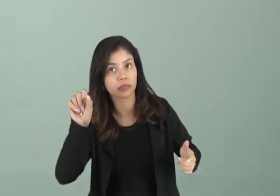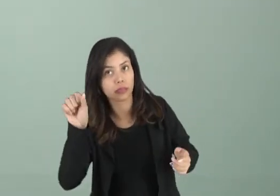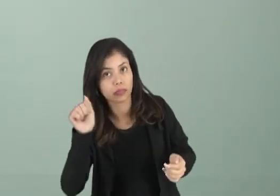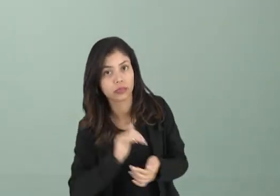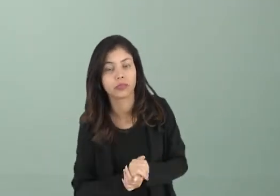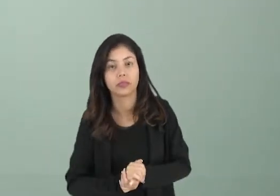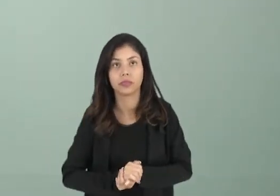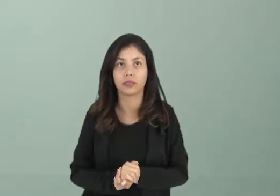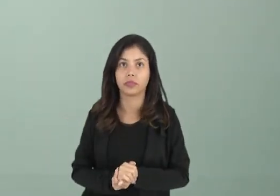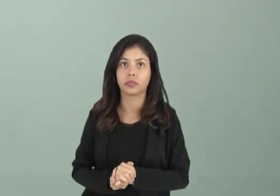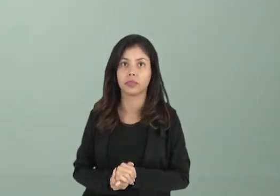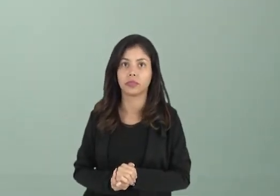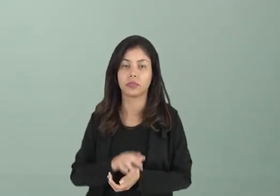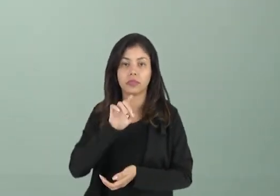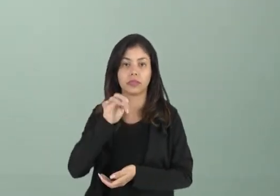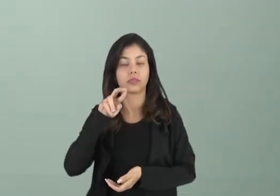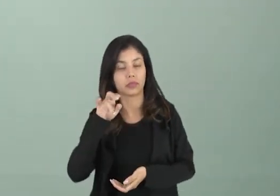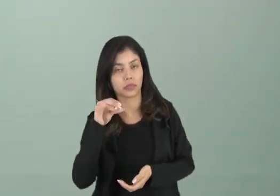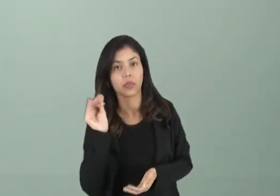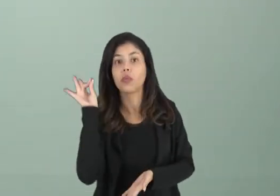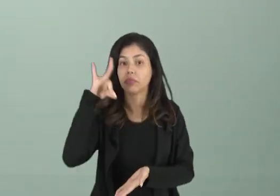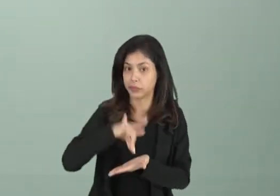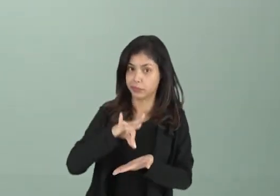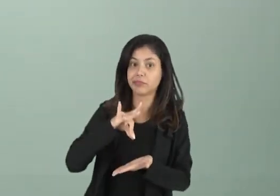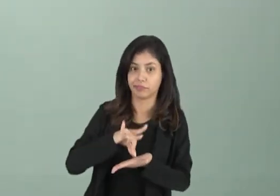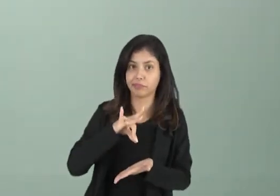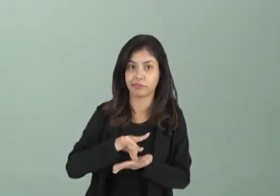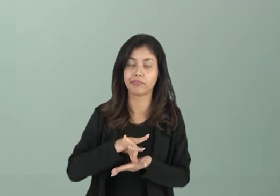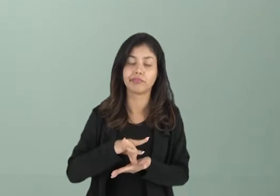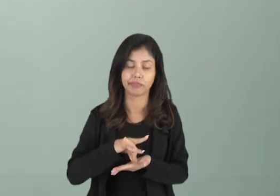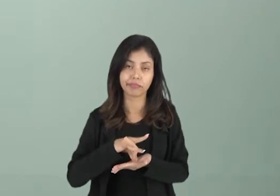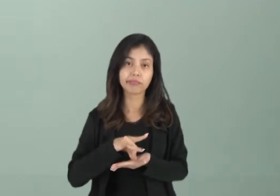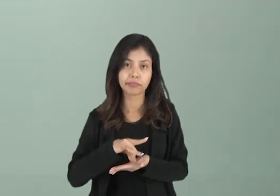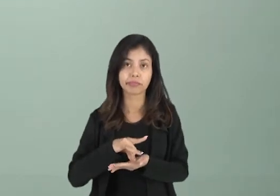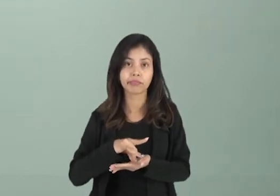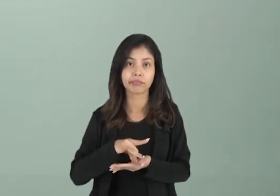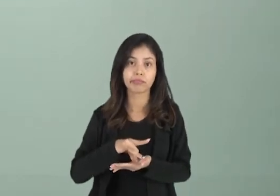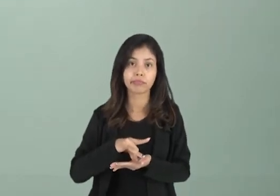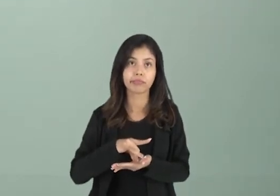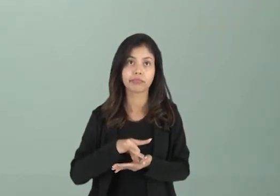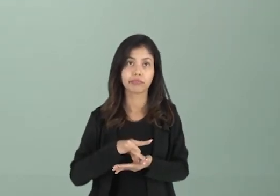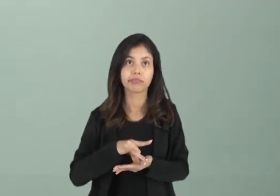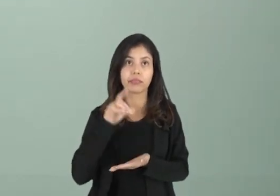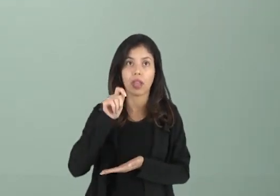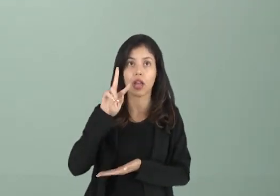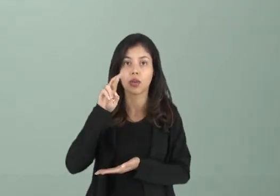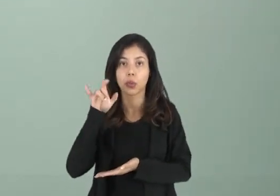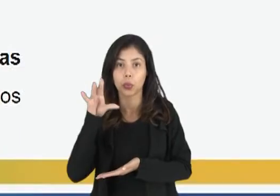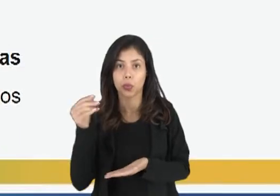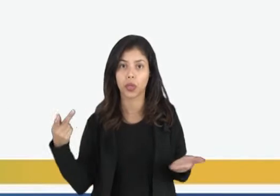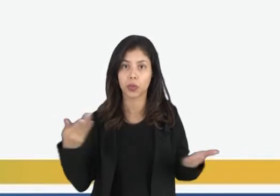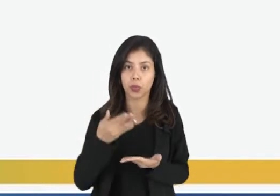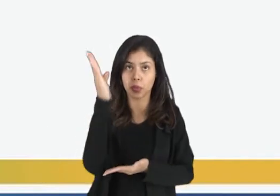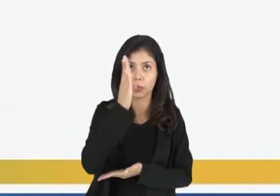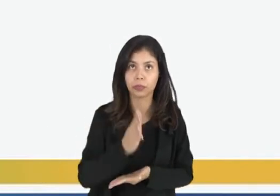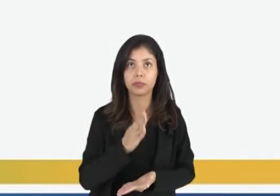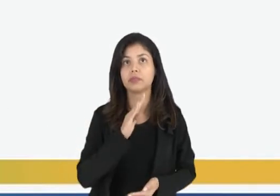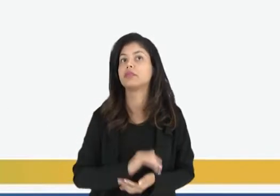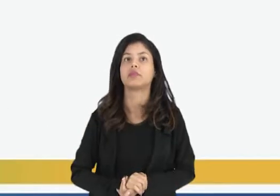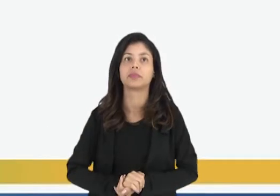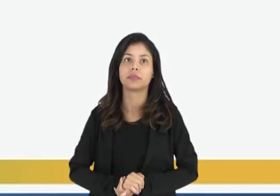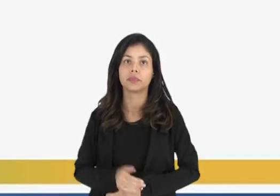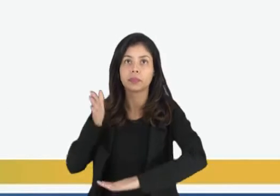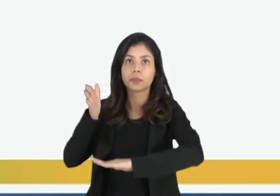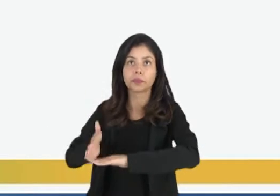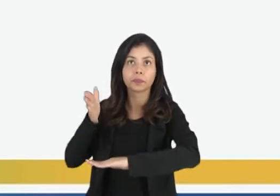por hectares. Essa é uma realidade na agricultura brasileira recente.